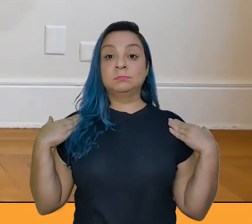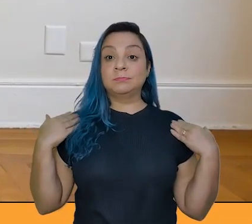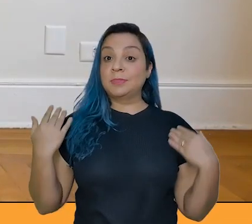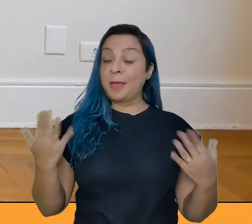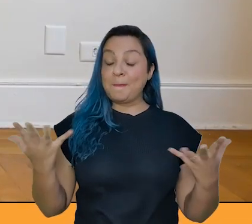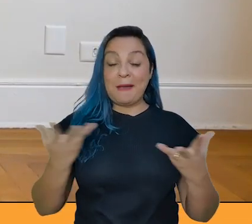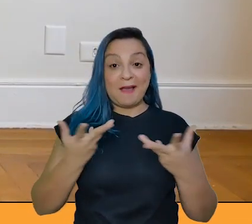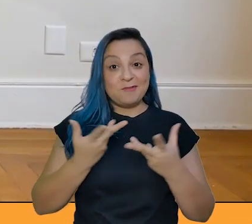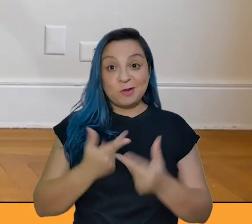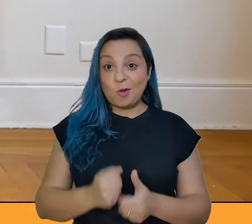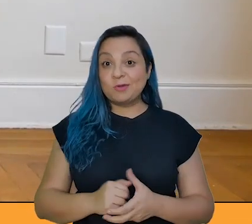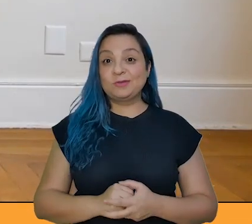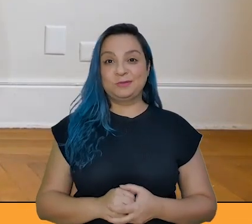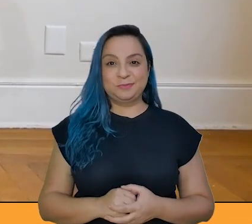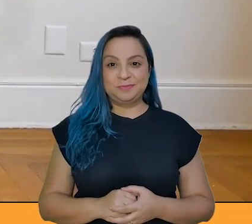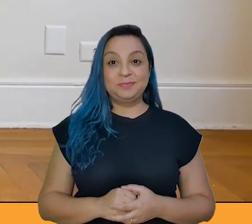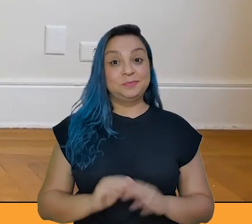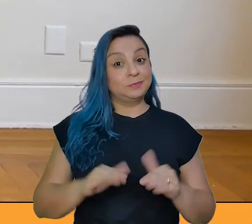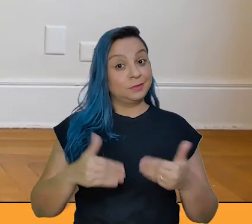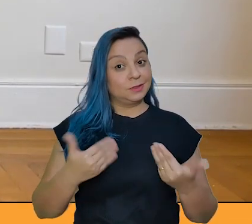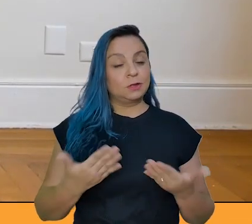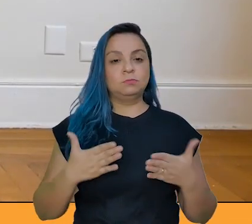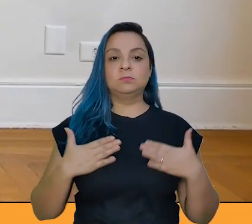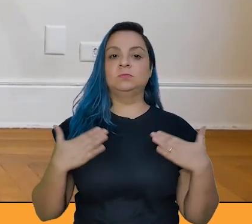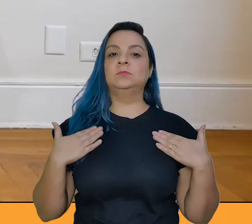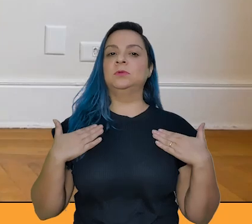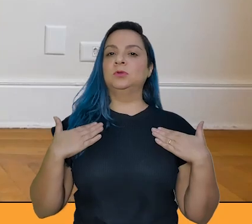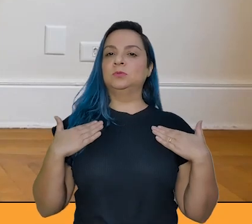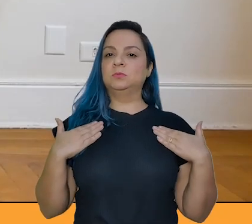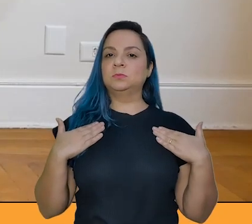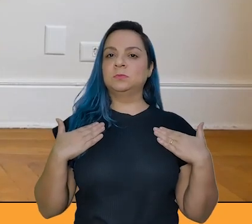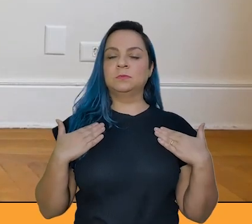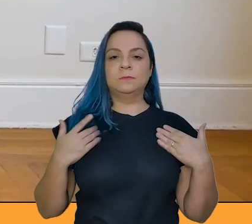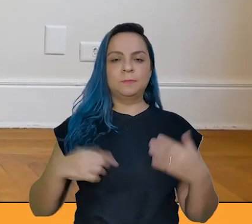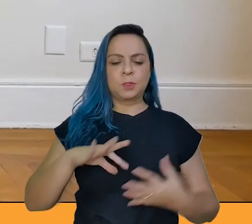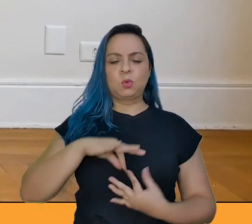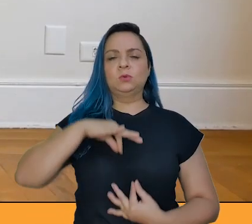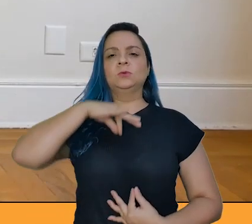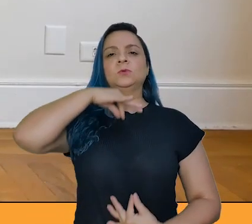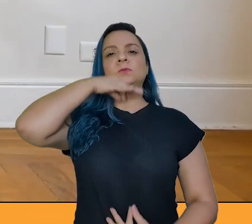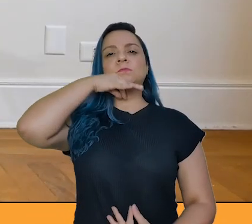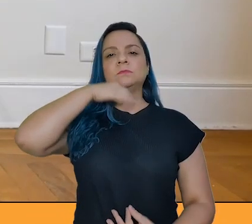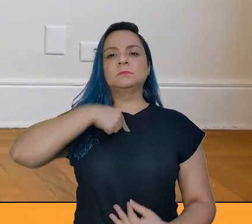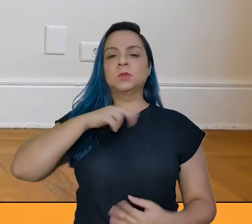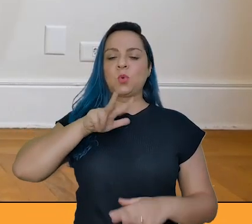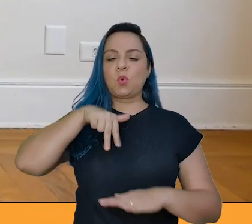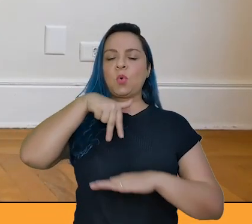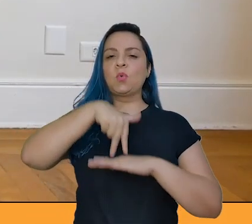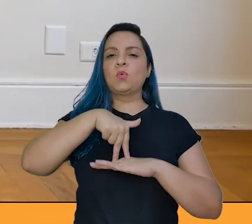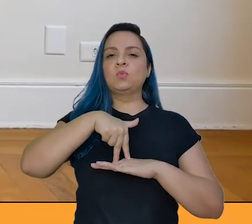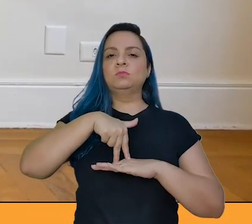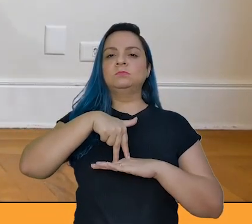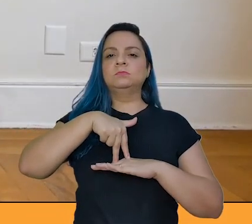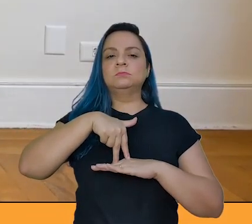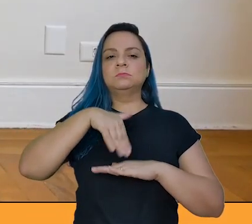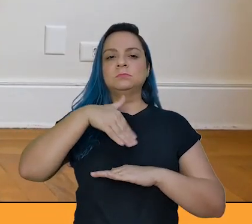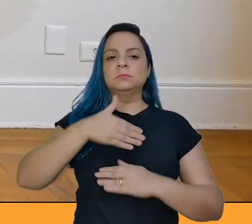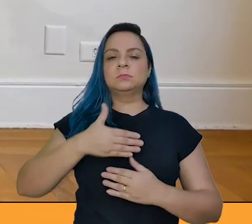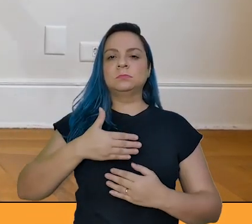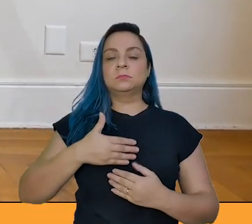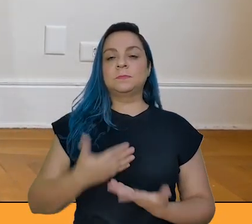é maravilhoso. Então, uma postura onde você consiga alongar e deixar o seu corpo